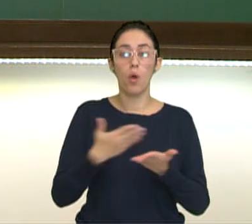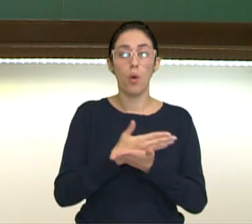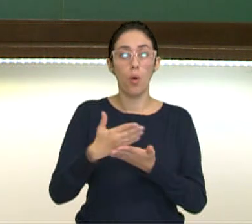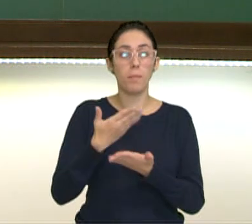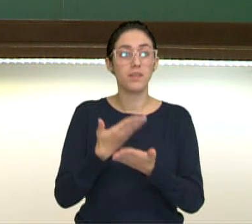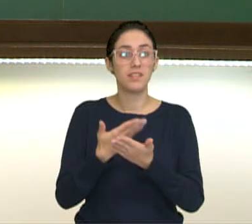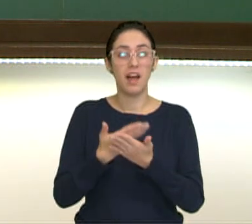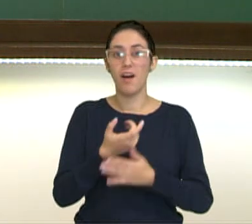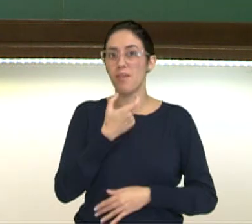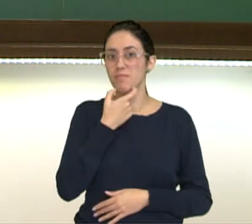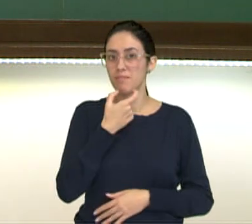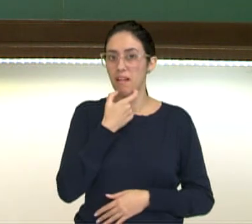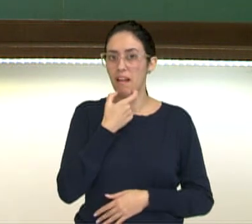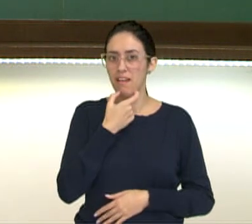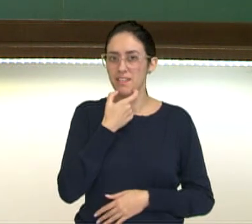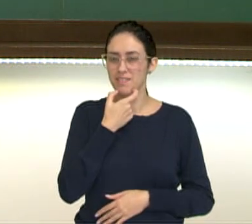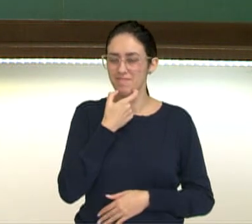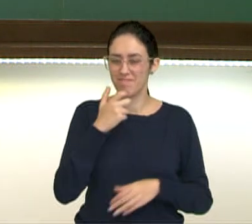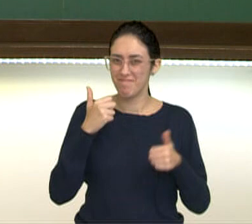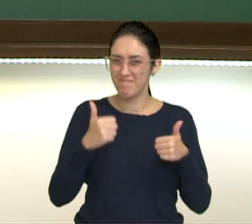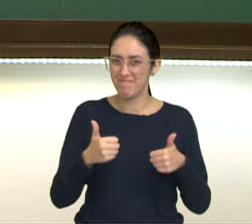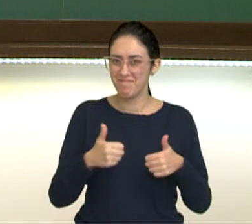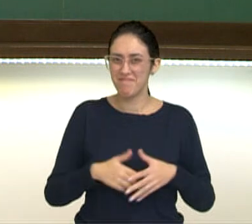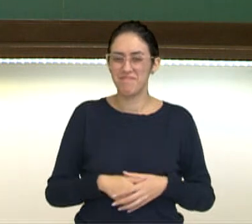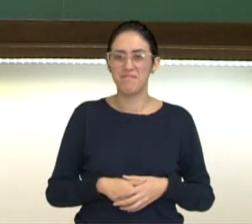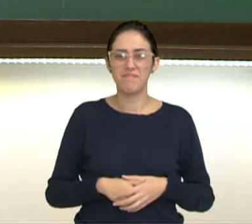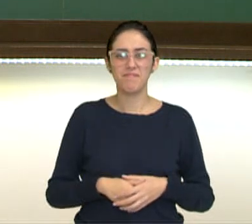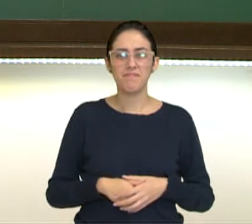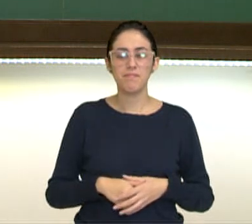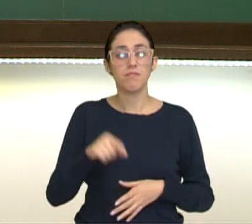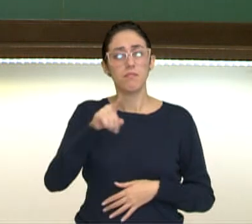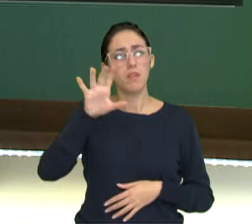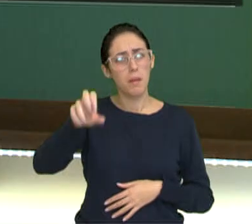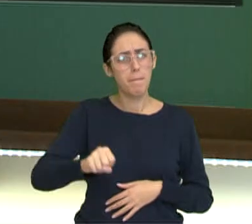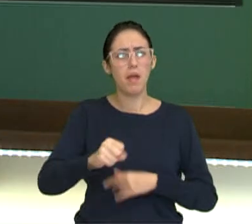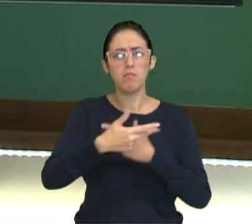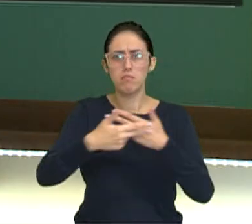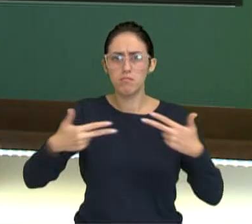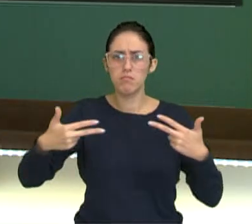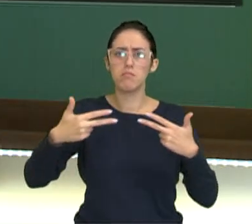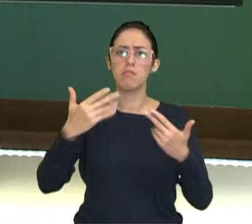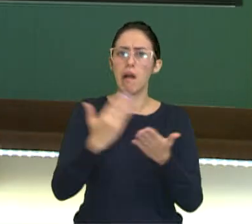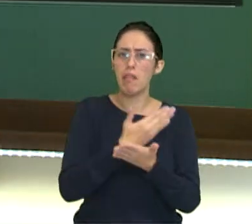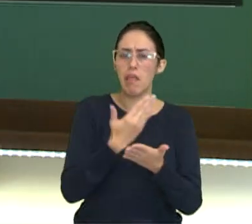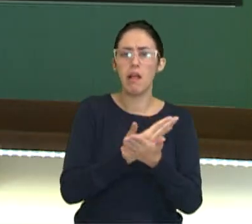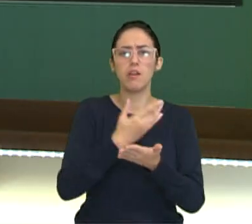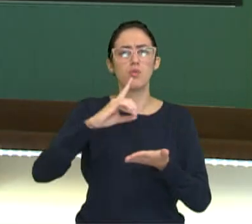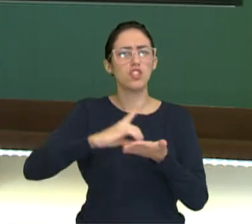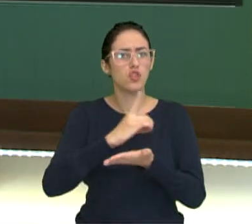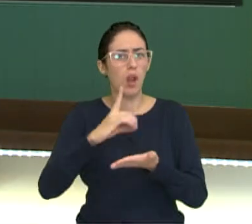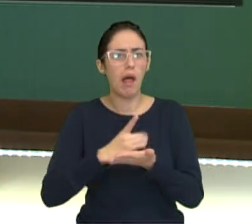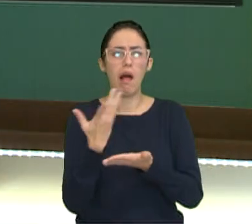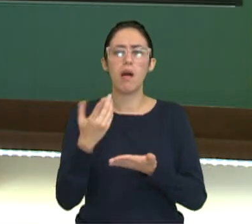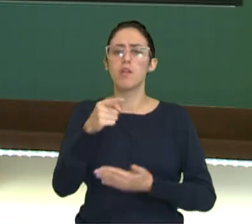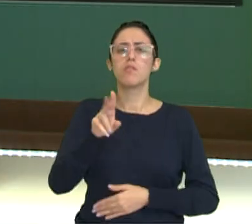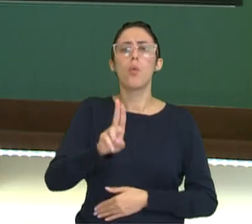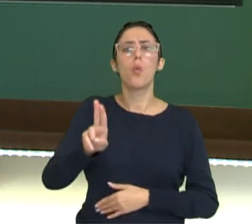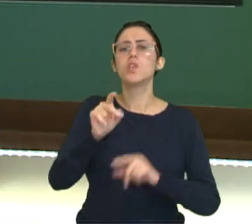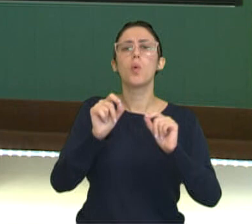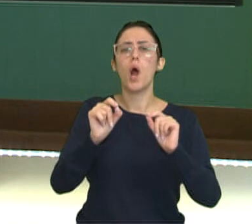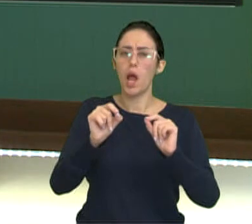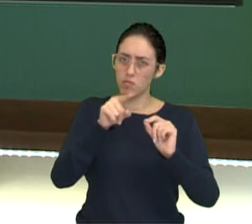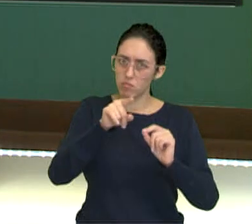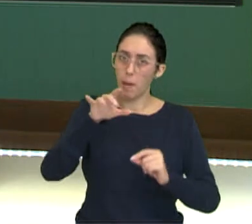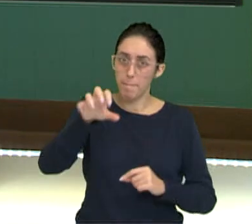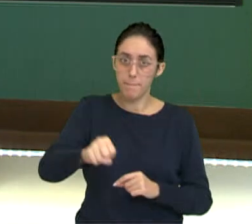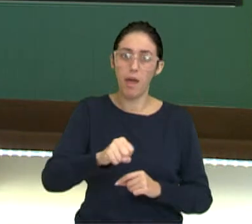English class. E vamos iniciar aqui a nossa aula de inglês, hein? Pega o seu material, seu dicionário, caderno, tudo que você utiliza aí para as aulas, para